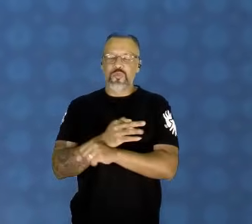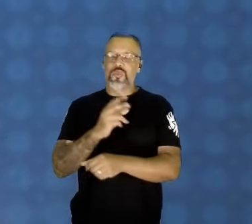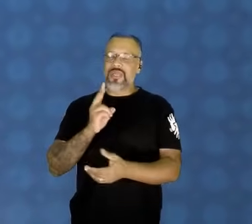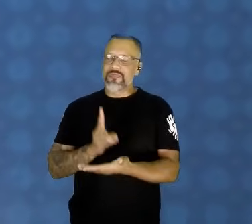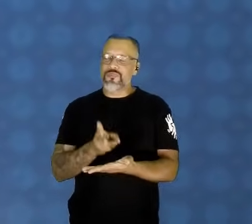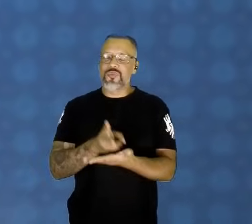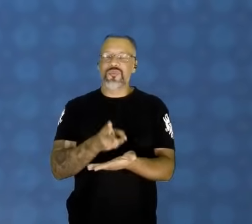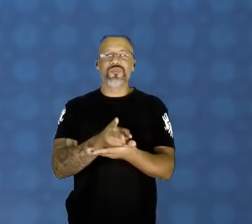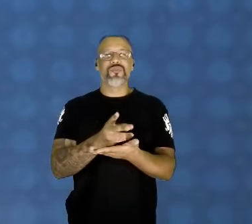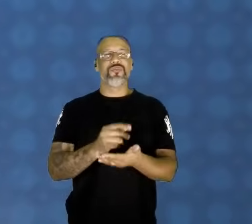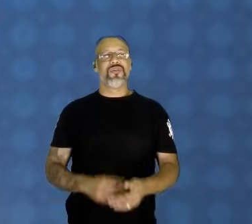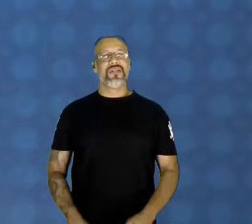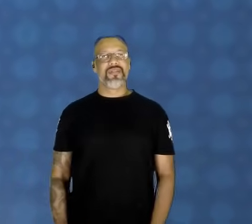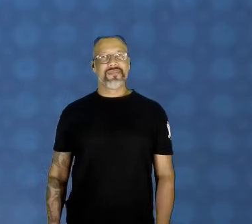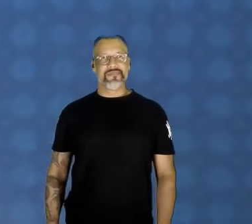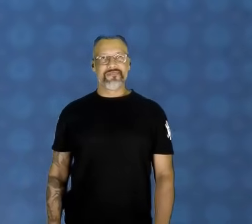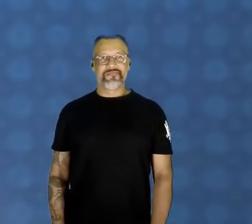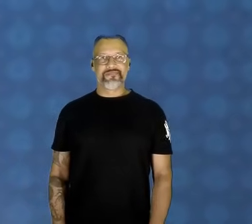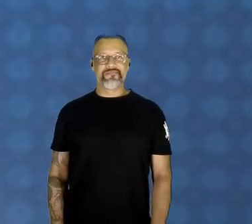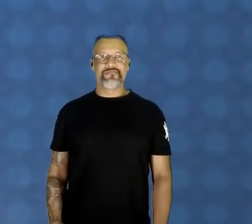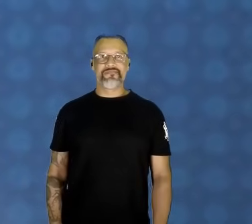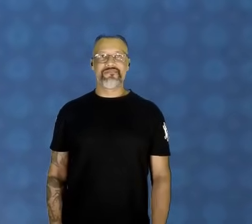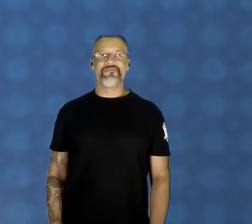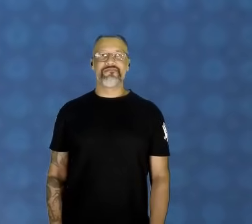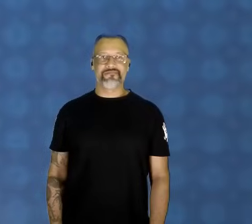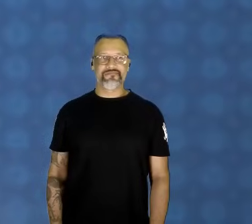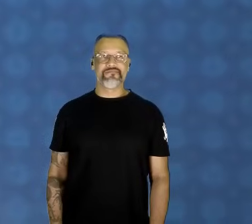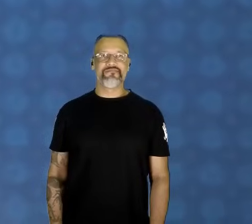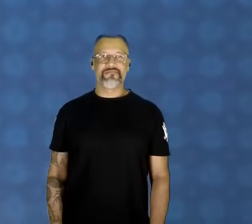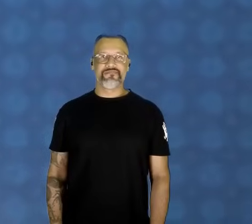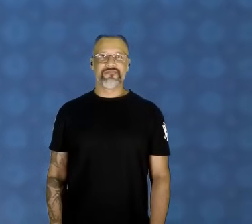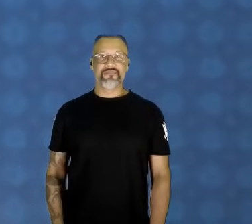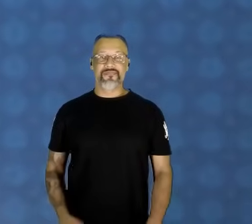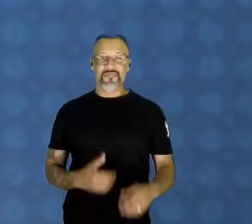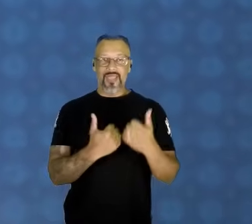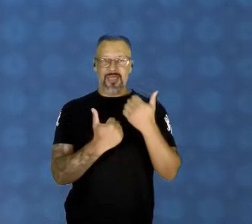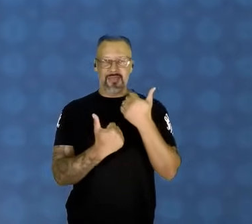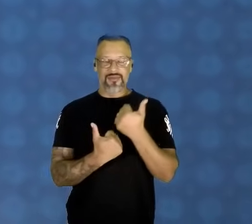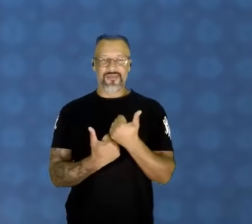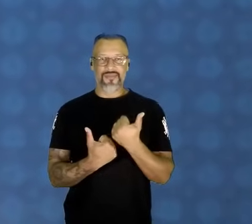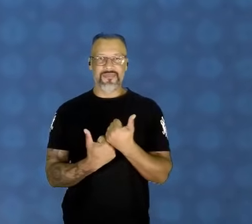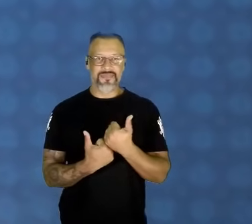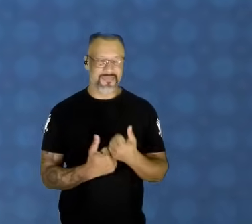Ei, Jesus, eu tenho um problema. Ei, Jesus, eu tenho um problema.